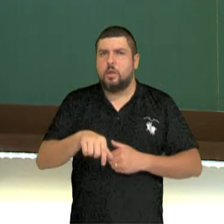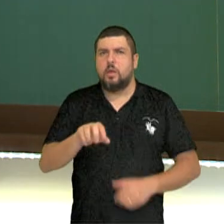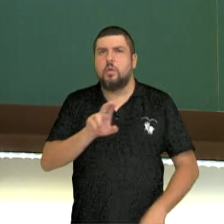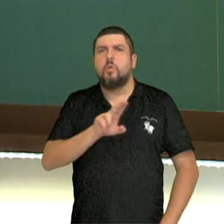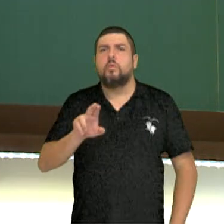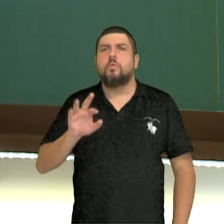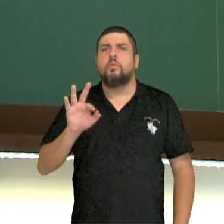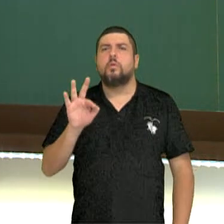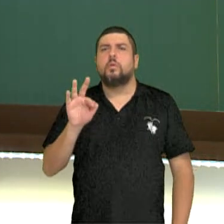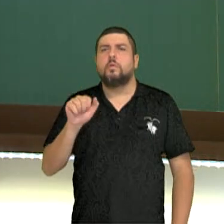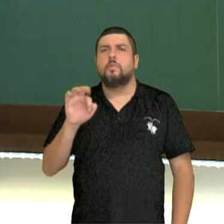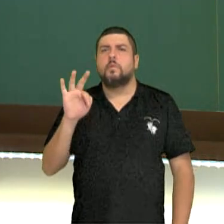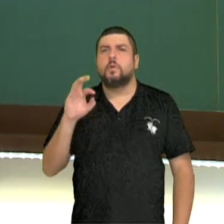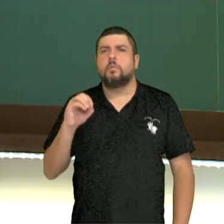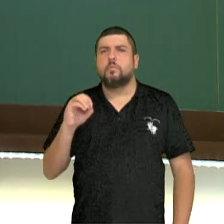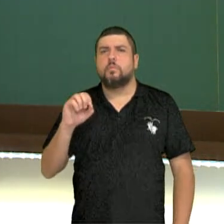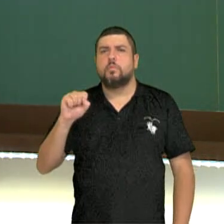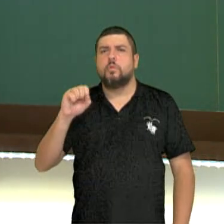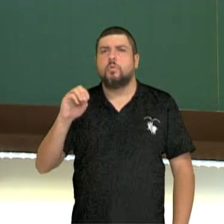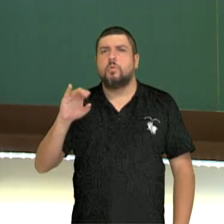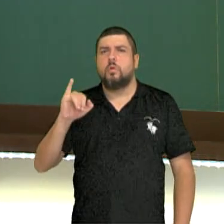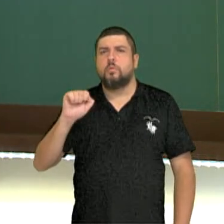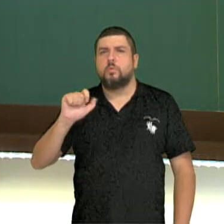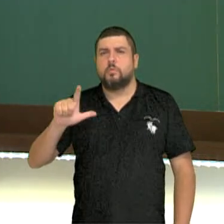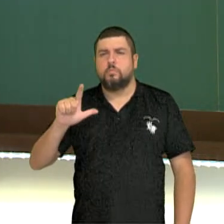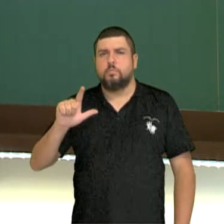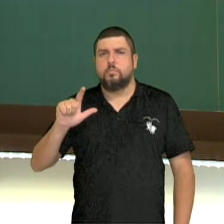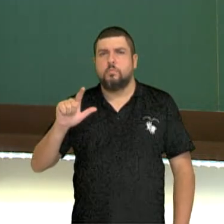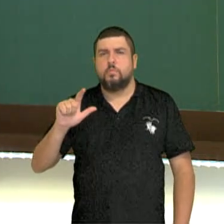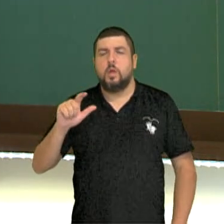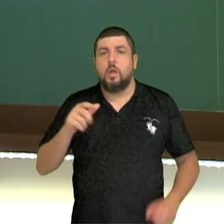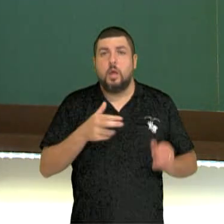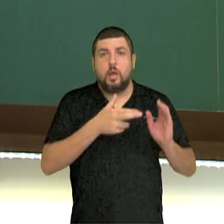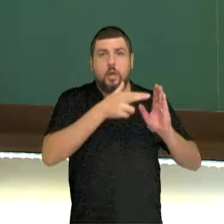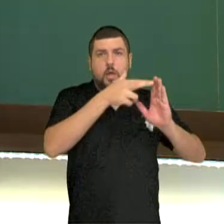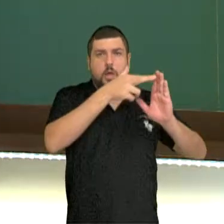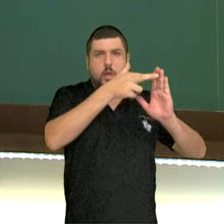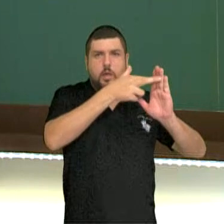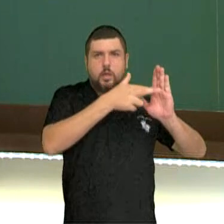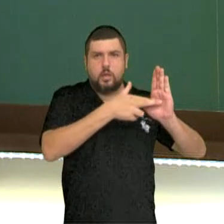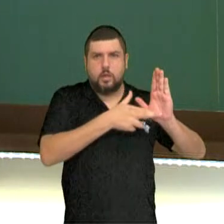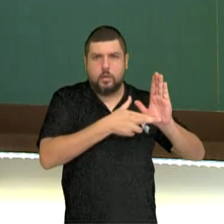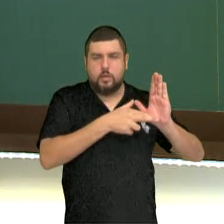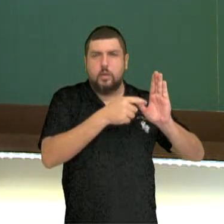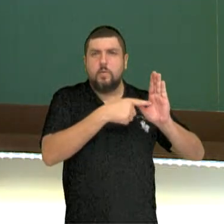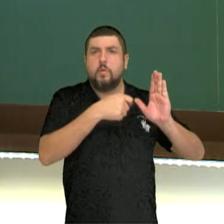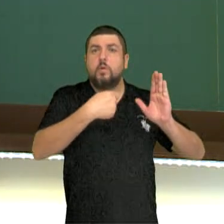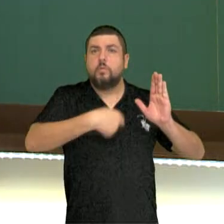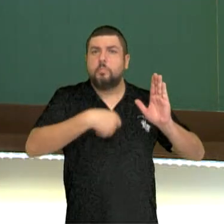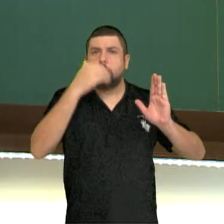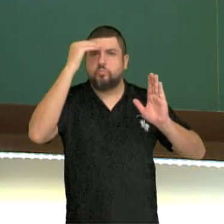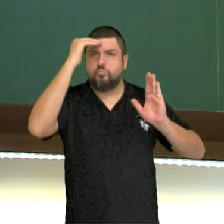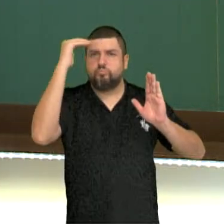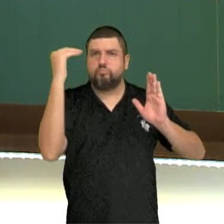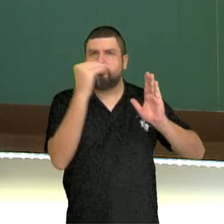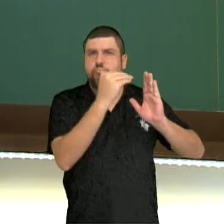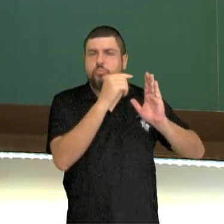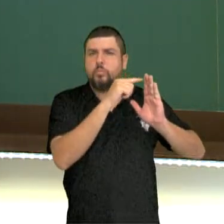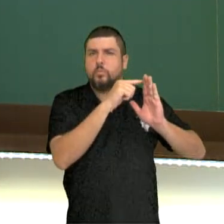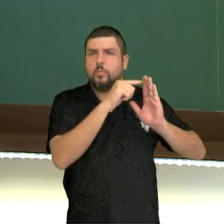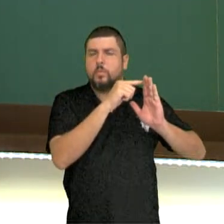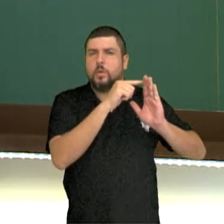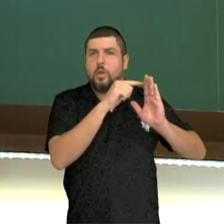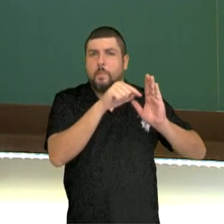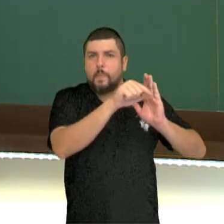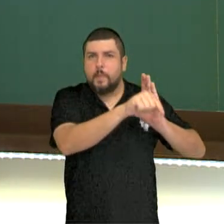Essas regras têm que ser cumpridas para que seja um fenômeno que possa ser estudado pela sociologia. Se não